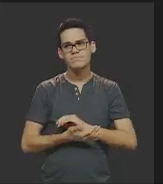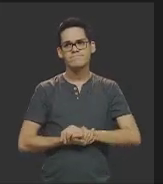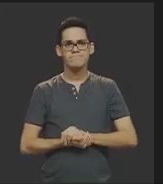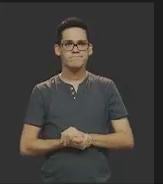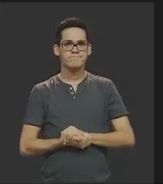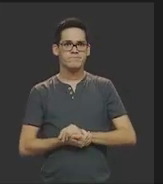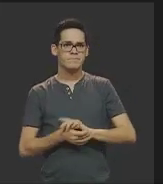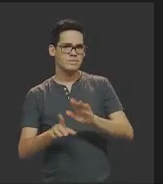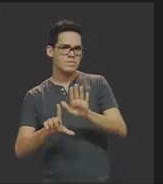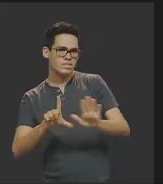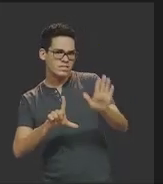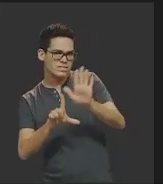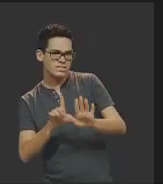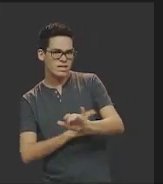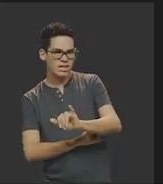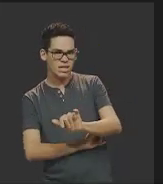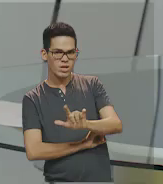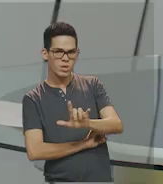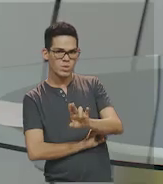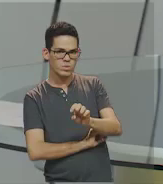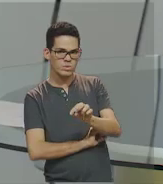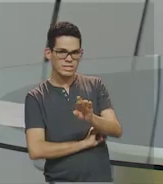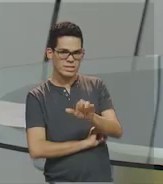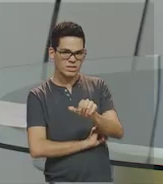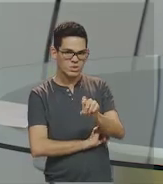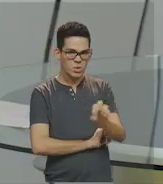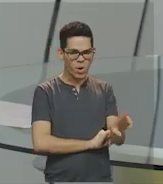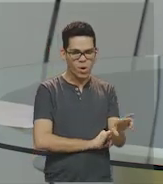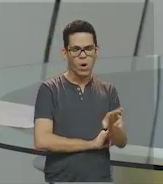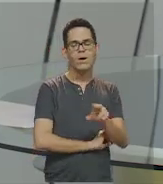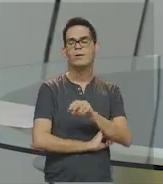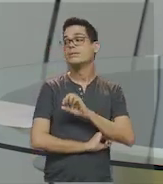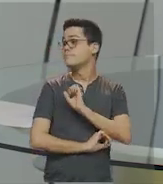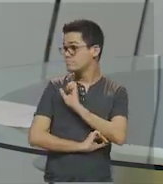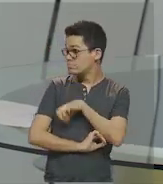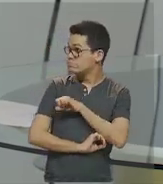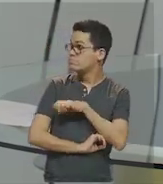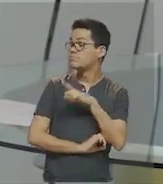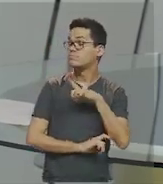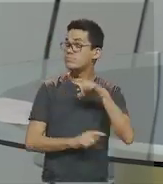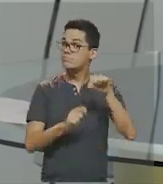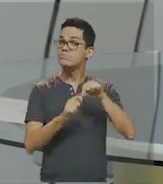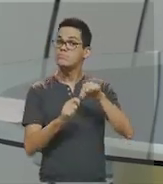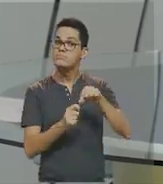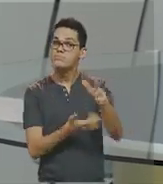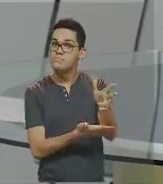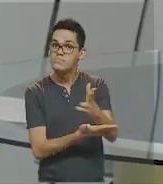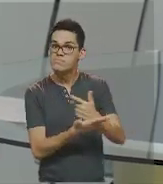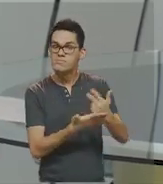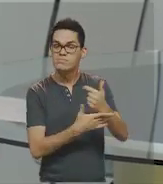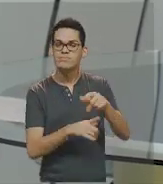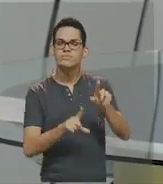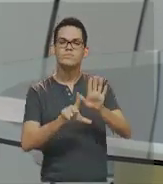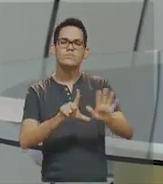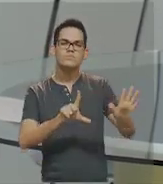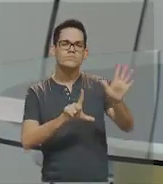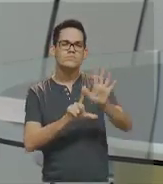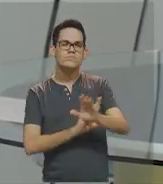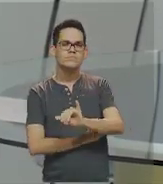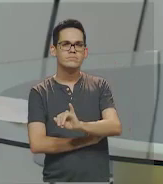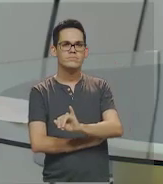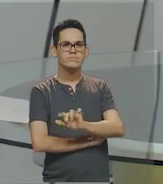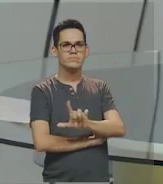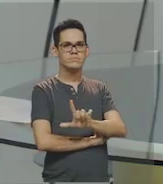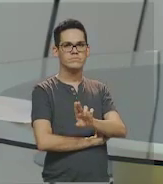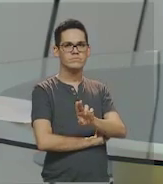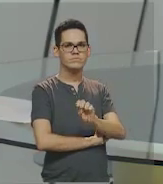Não, sim. Muitos artistas plásticos passam a fazer a questão da ilustração, principalmente em um período